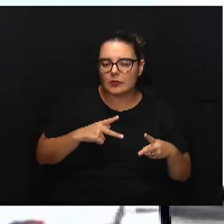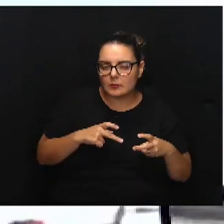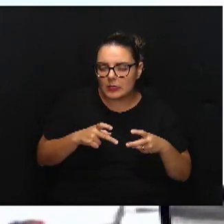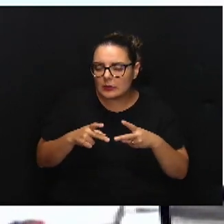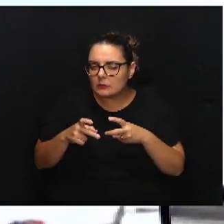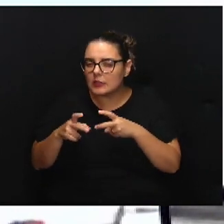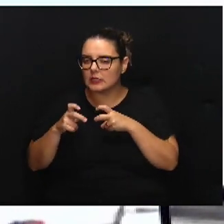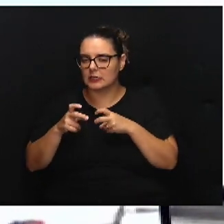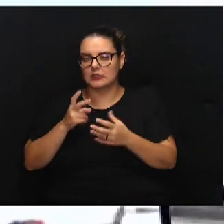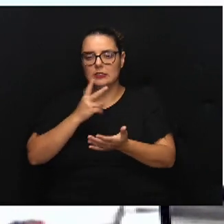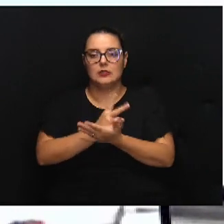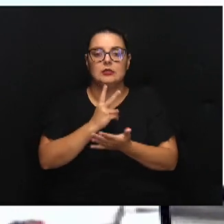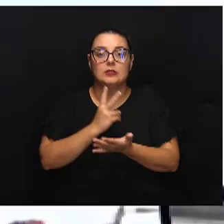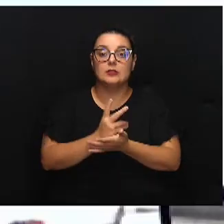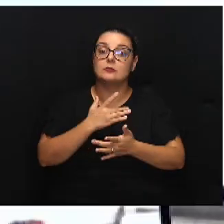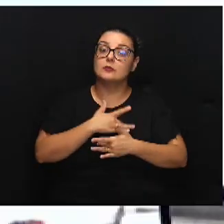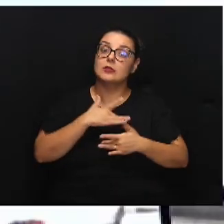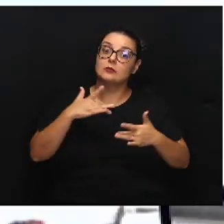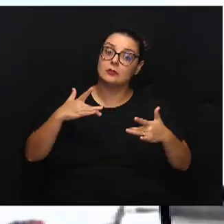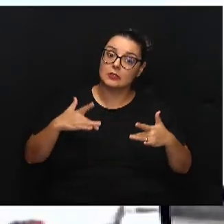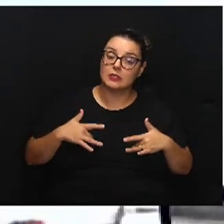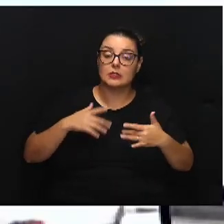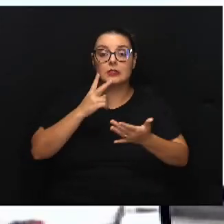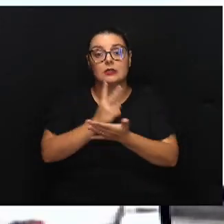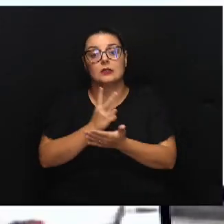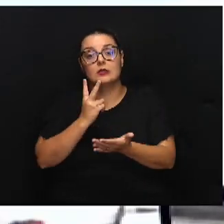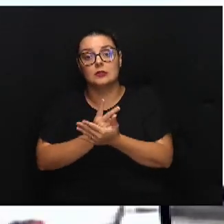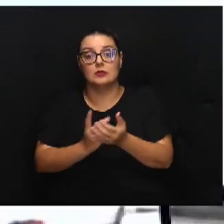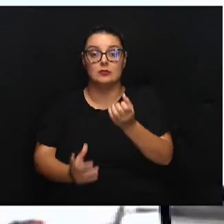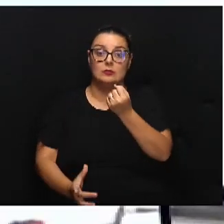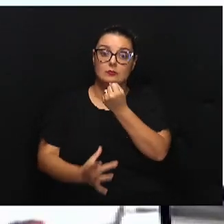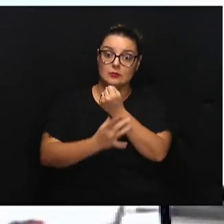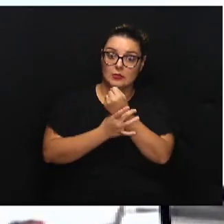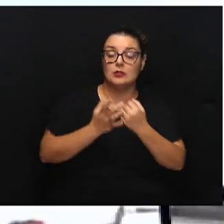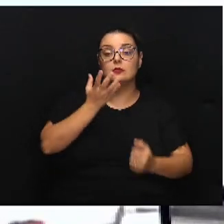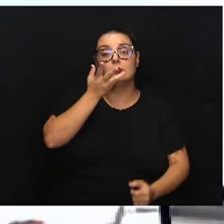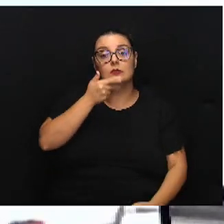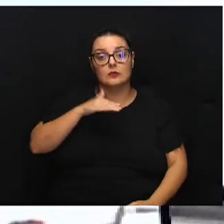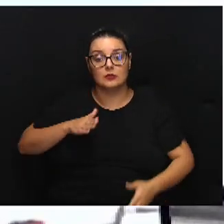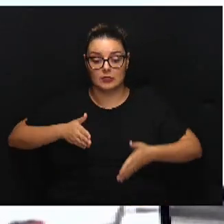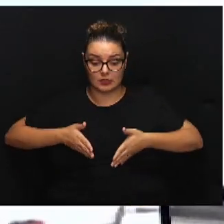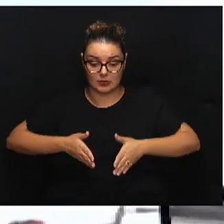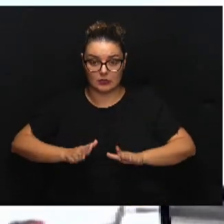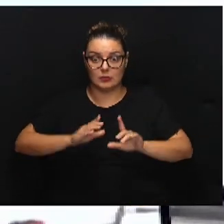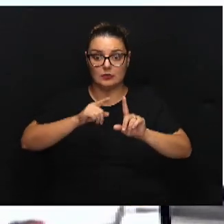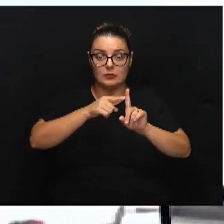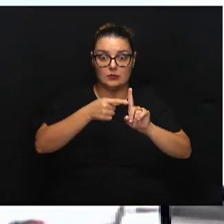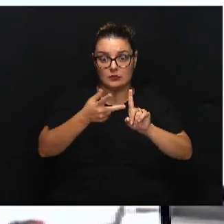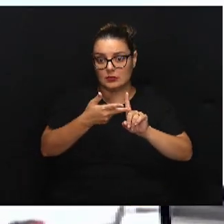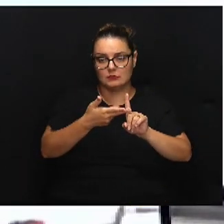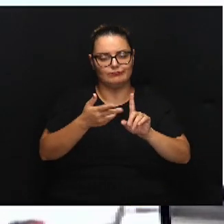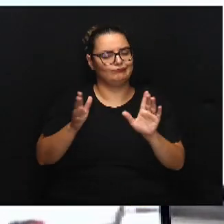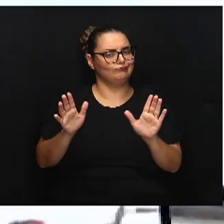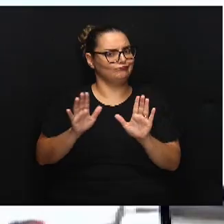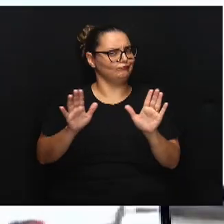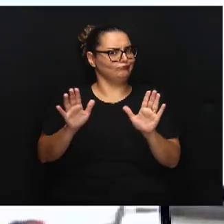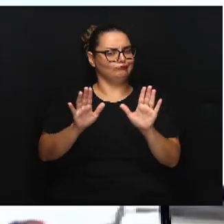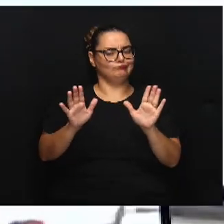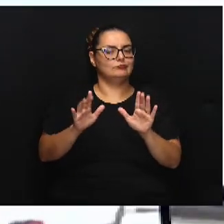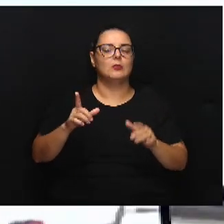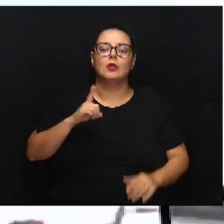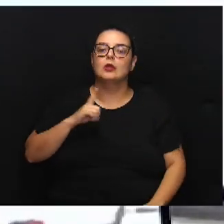sempre será mais saudável e sempre será mais seguro para a criança nascer de cesárea. Não, a gente tem critérios,